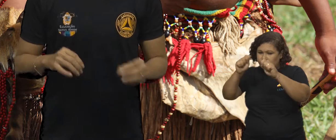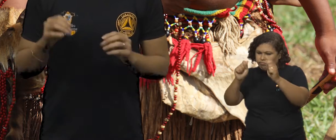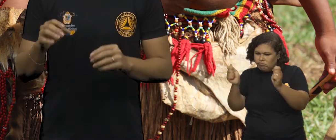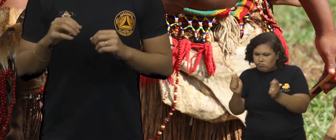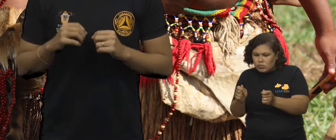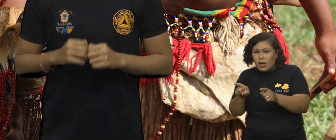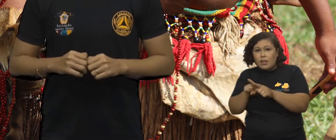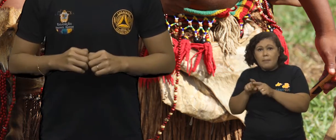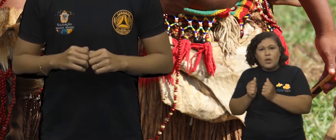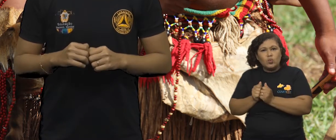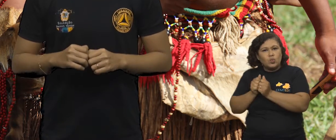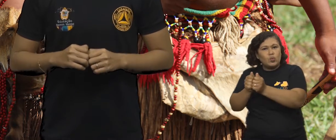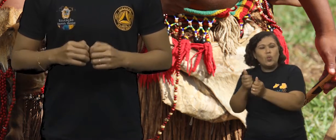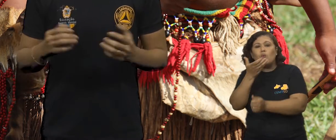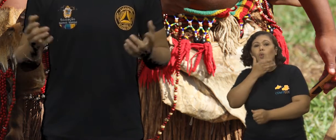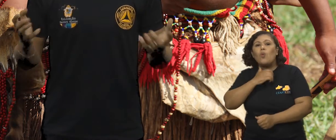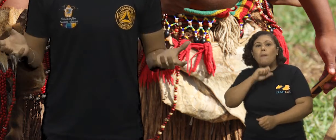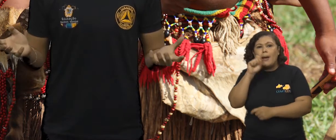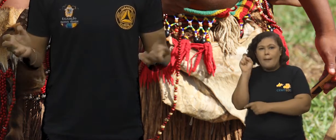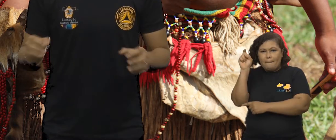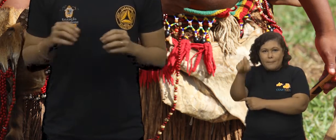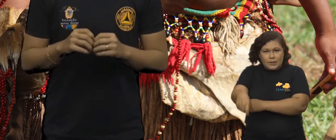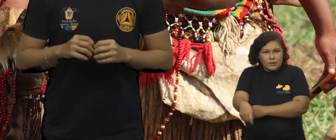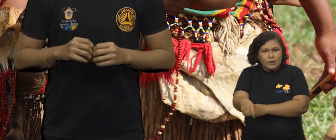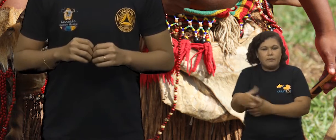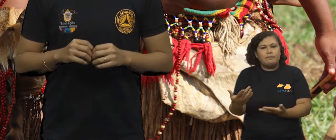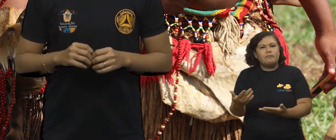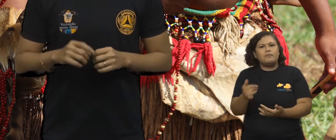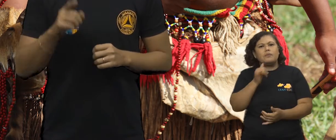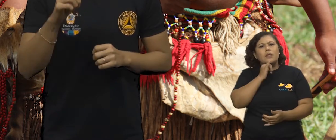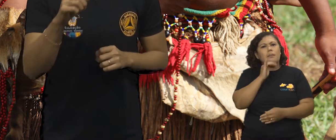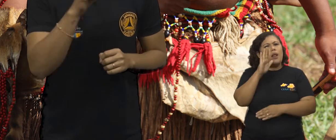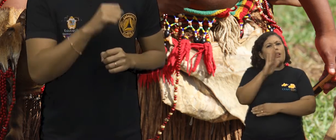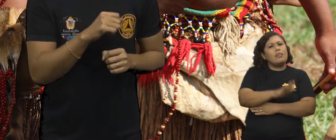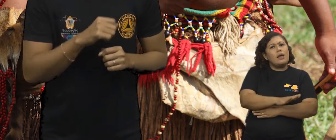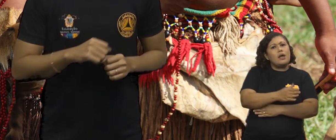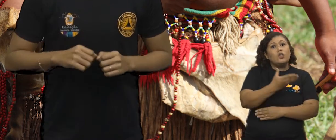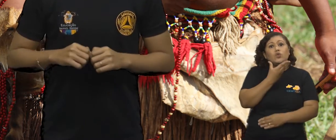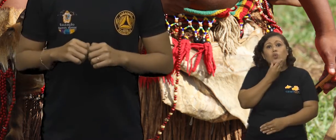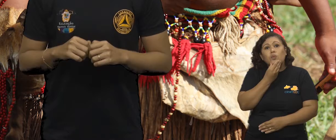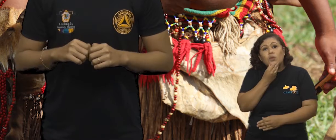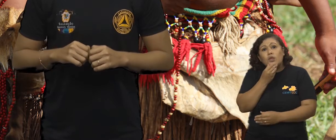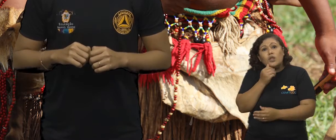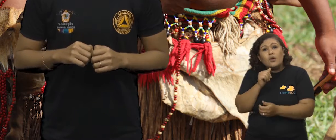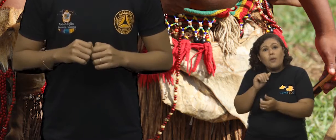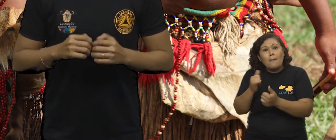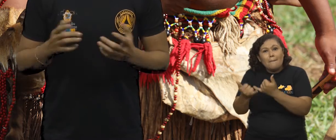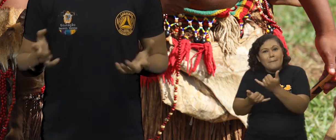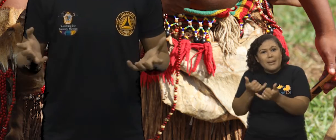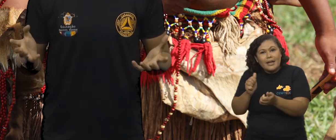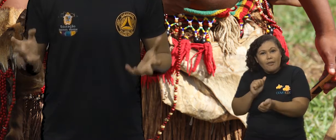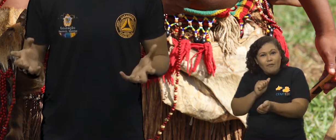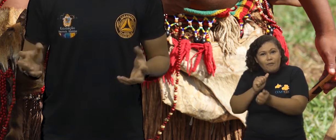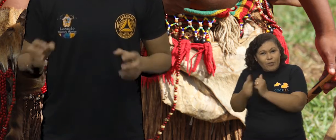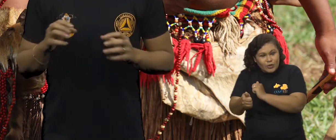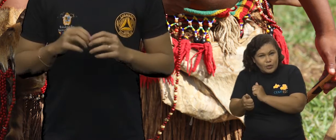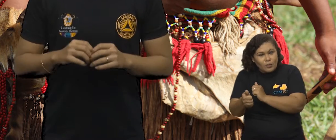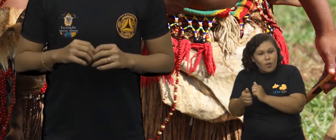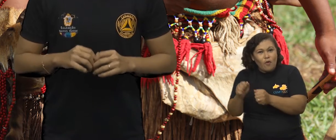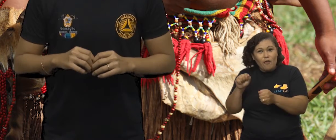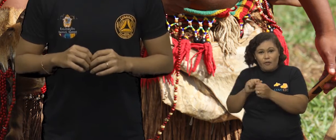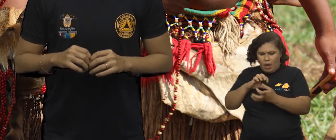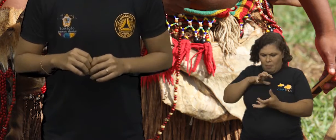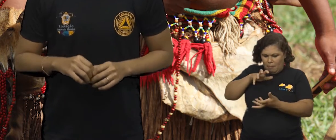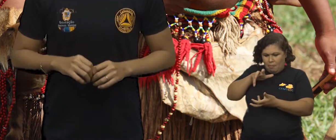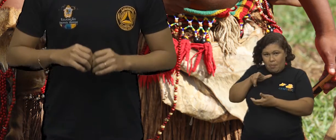seus pais nas pescarias. No fim da tarde, os meninos costumam jogar futebol e, para isso, fazem suas próprias bolas e